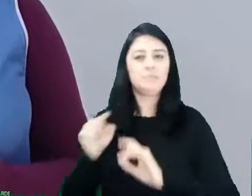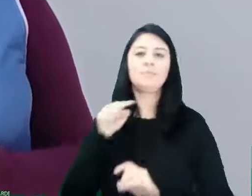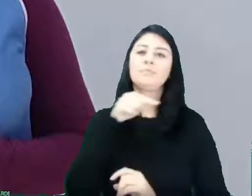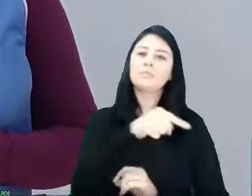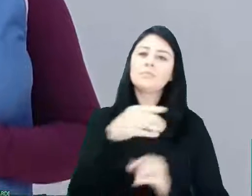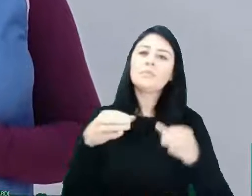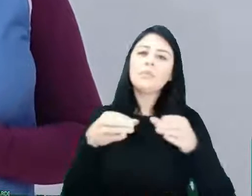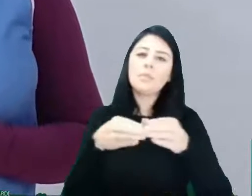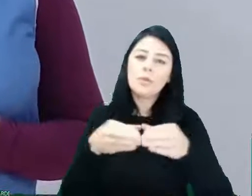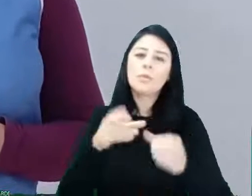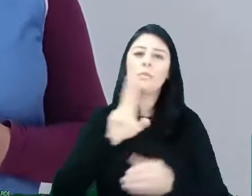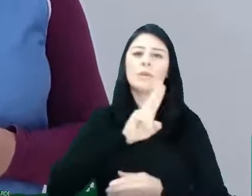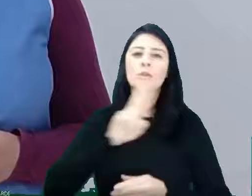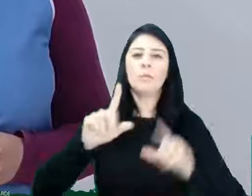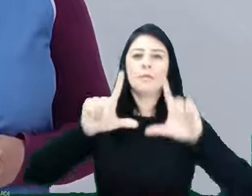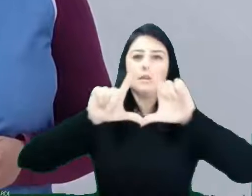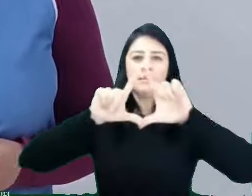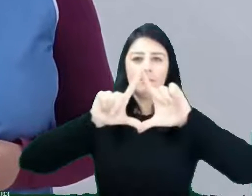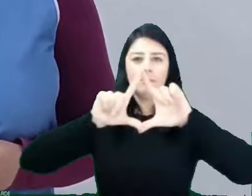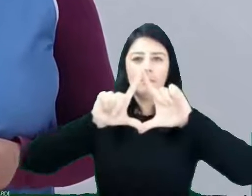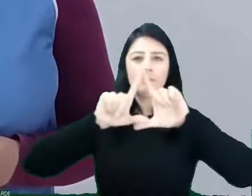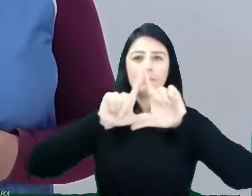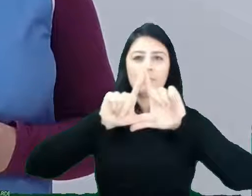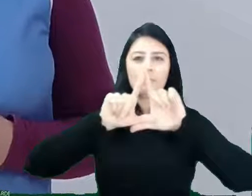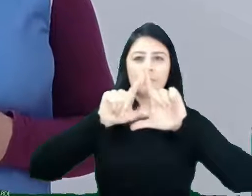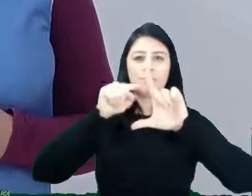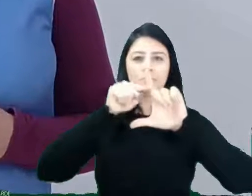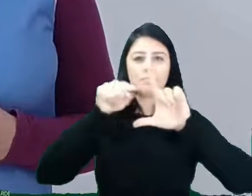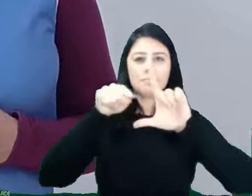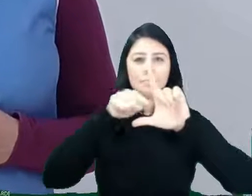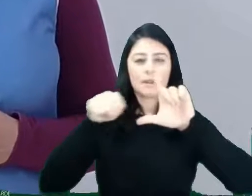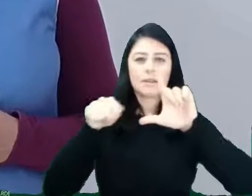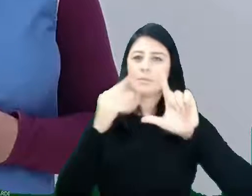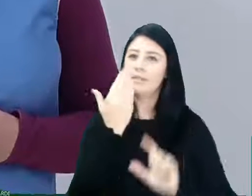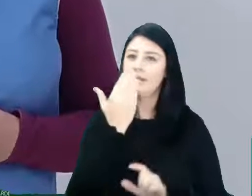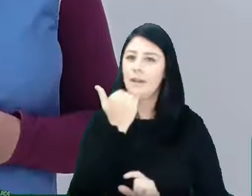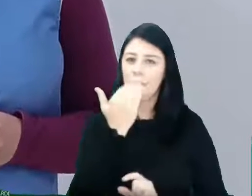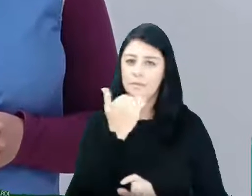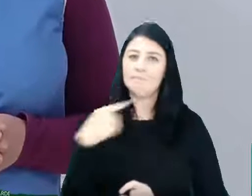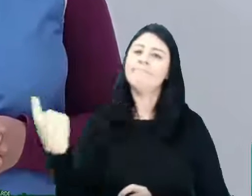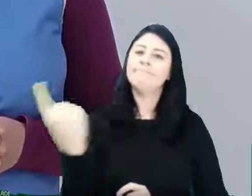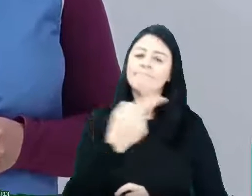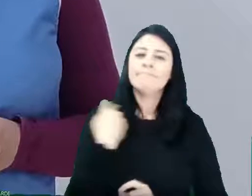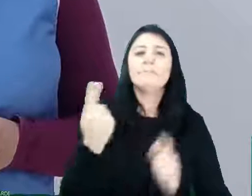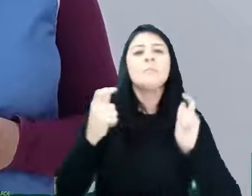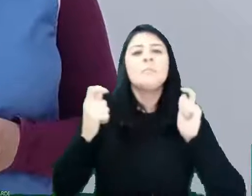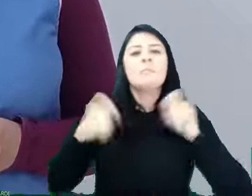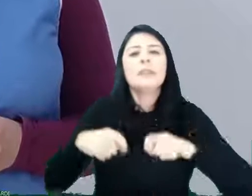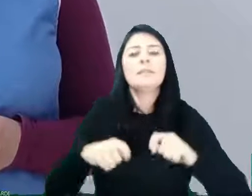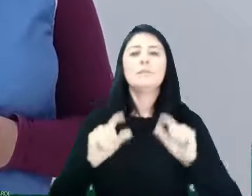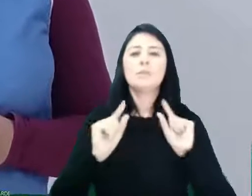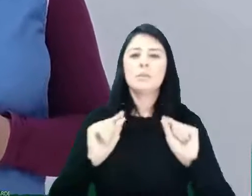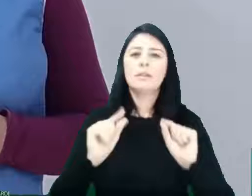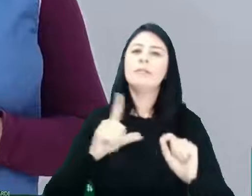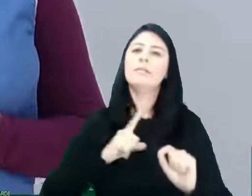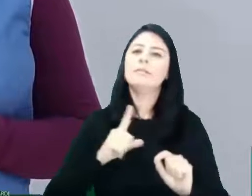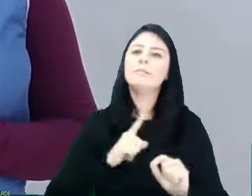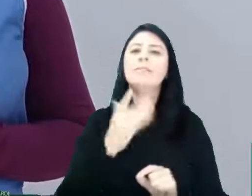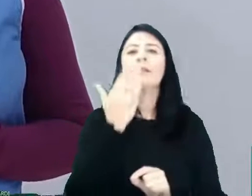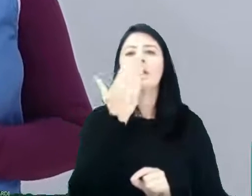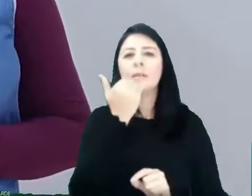Esse grupo se chama pirâmide alimentar. E a gente precisa ter uma